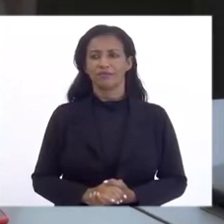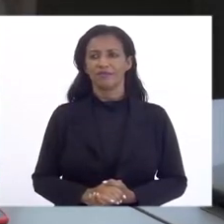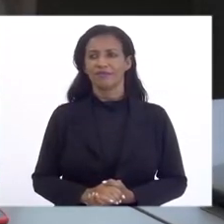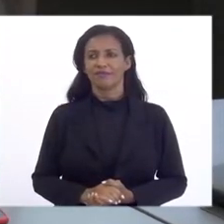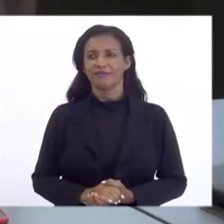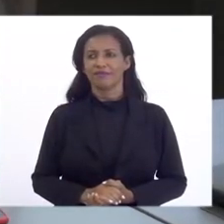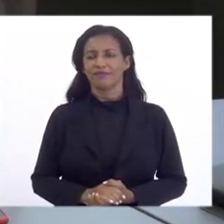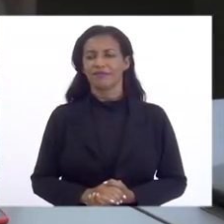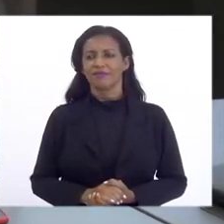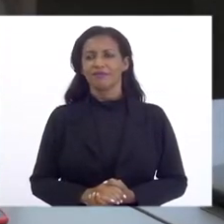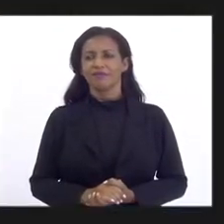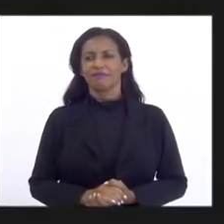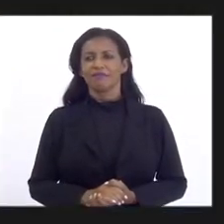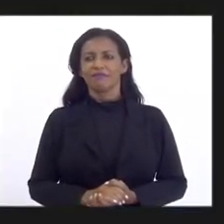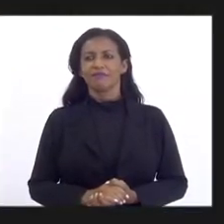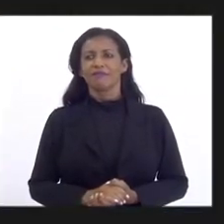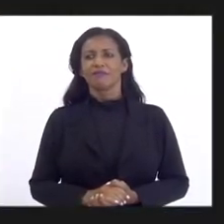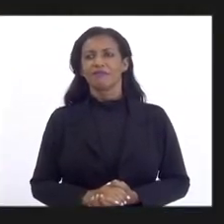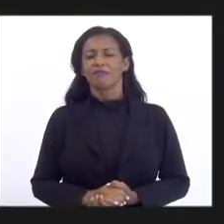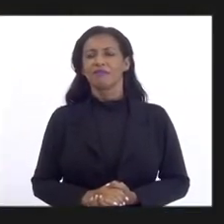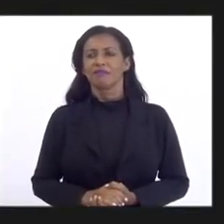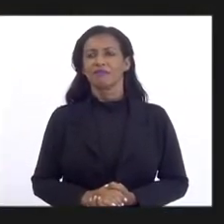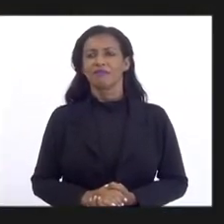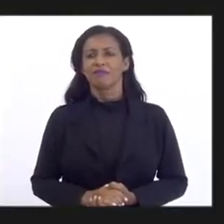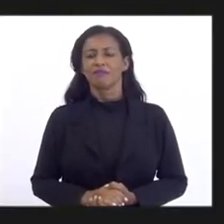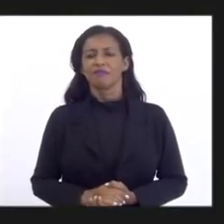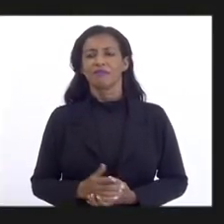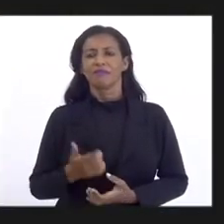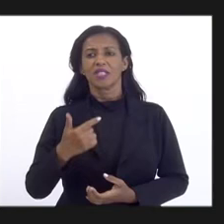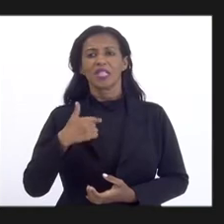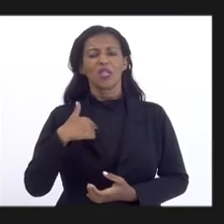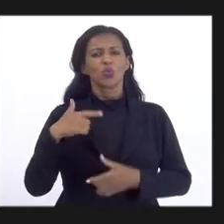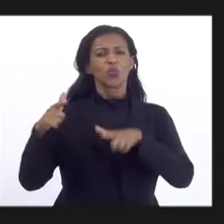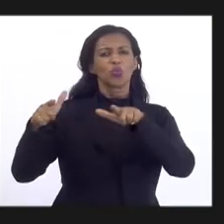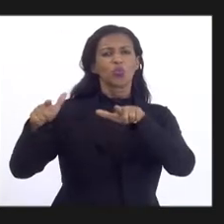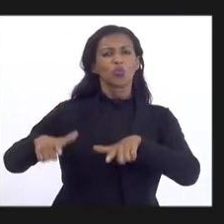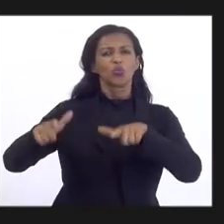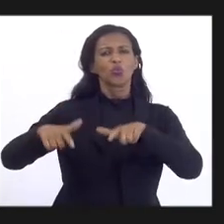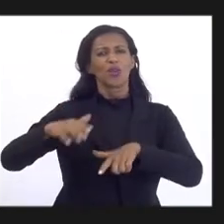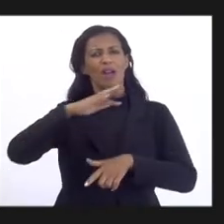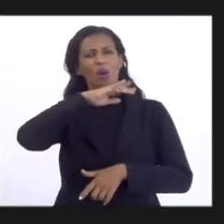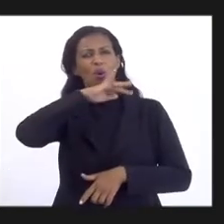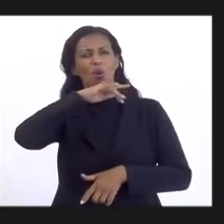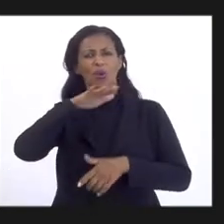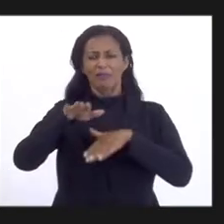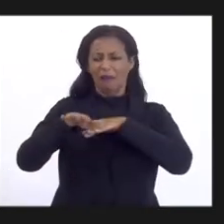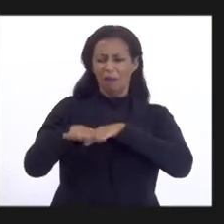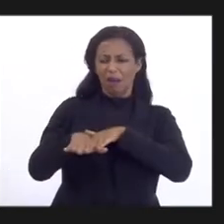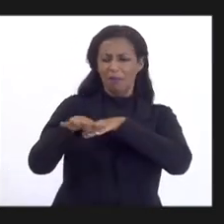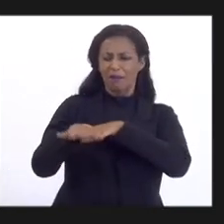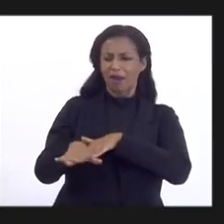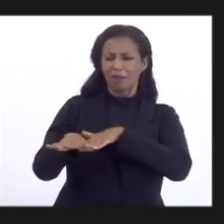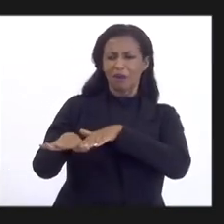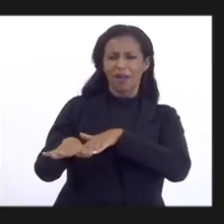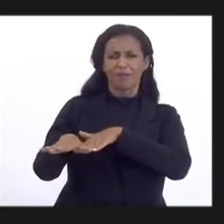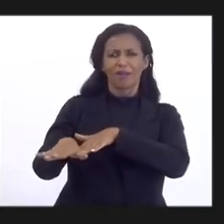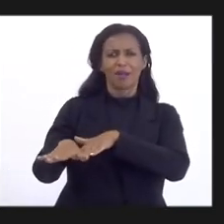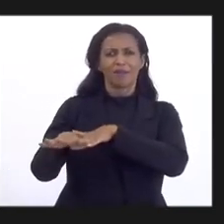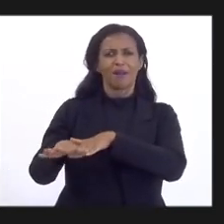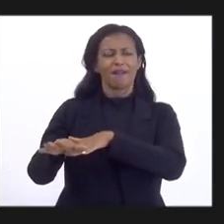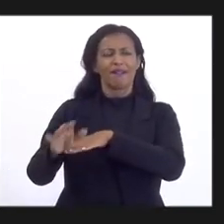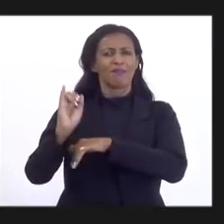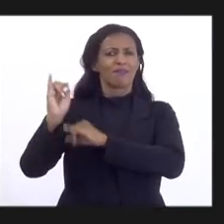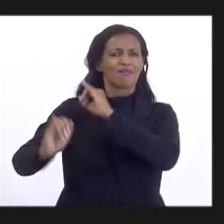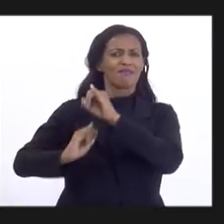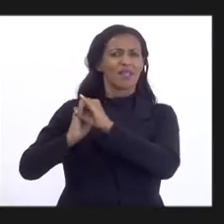No outro, tudo bem. Você nesse pode assunto pedir. Não. E okay. Outro, que eu estou na área muito ruim, peguei um engarrafamento muito ruim. Aí, se cair minha